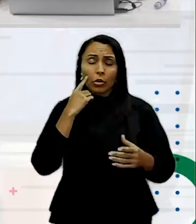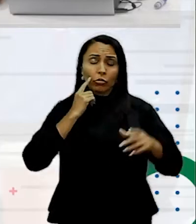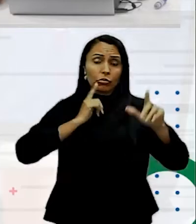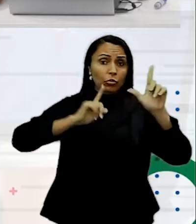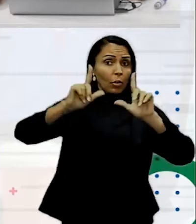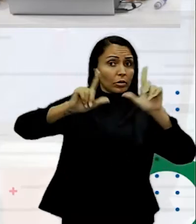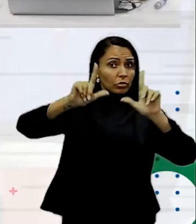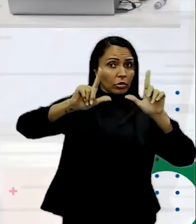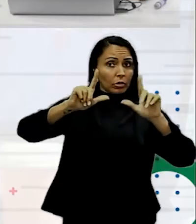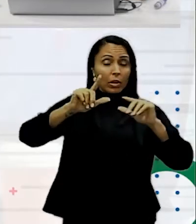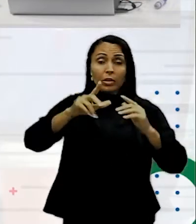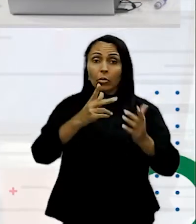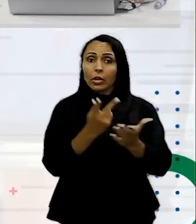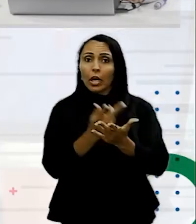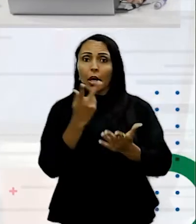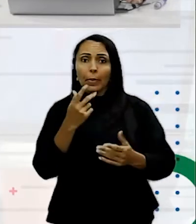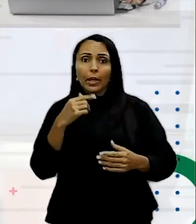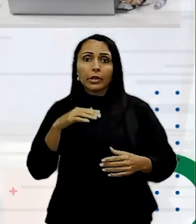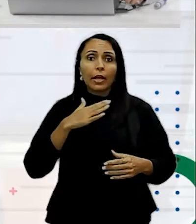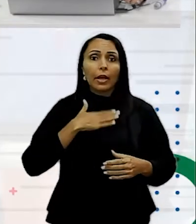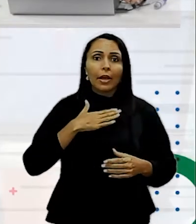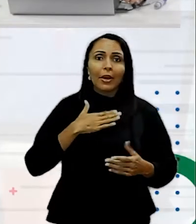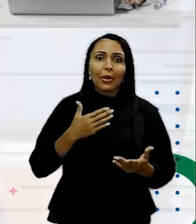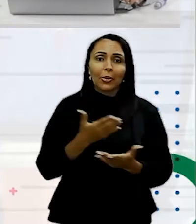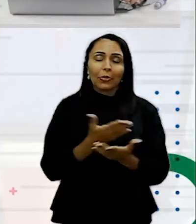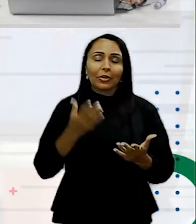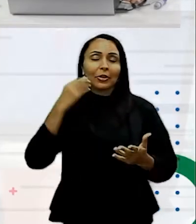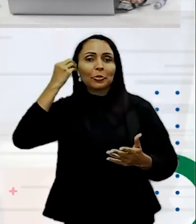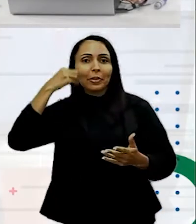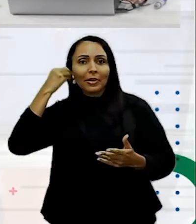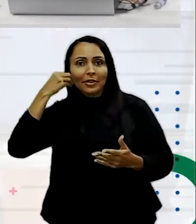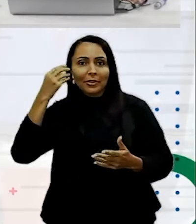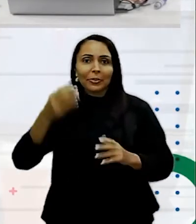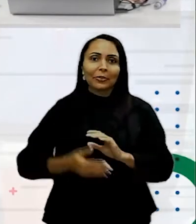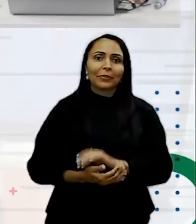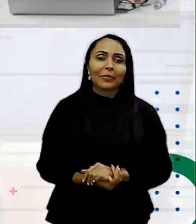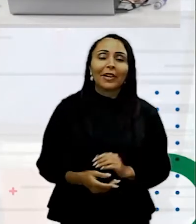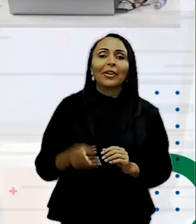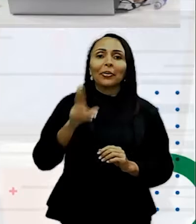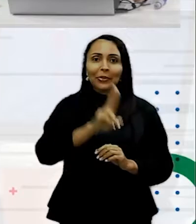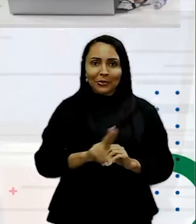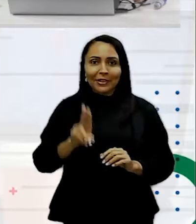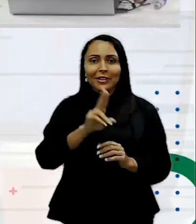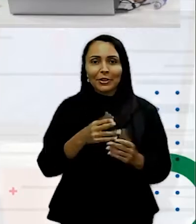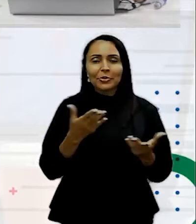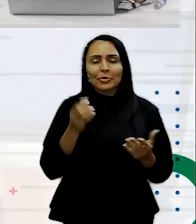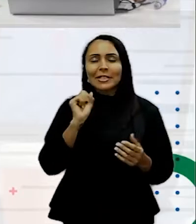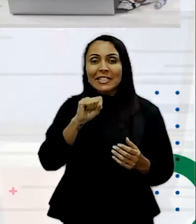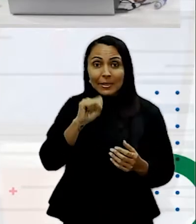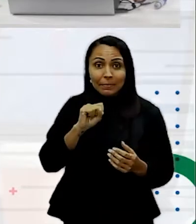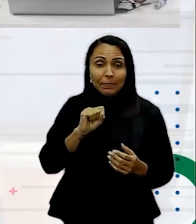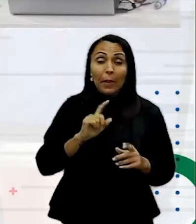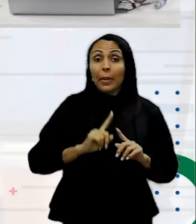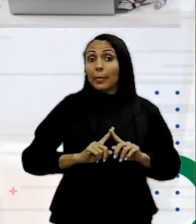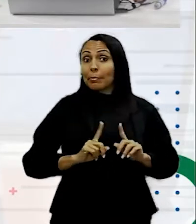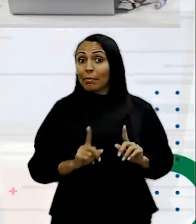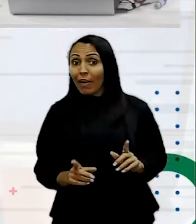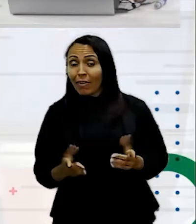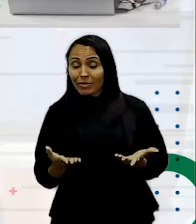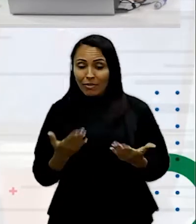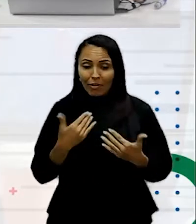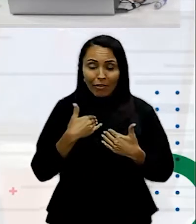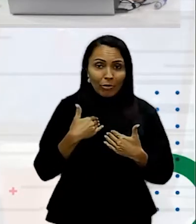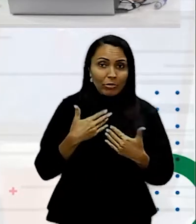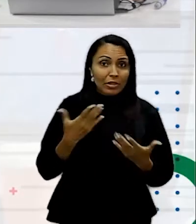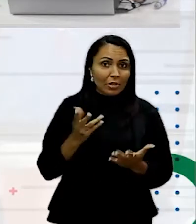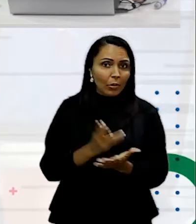Então, de repente, eu vou contar na minha experiência. Eu utilizo o Star Plus, mas se quiser